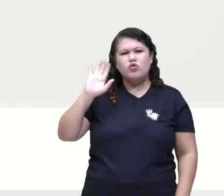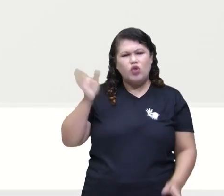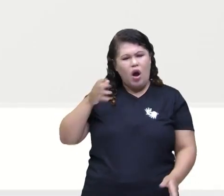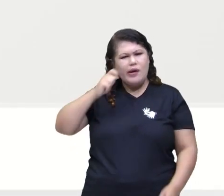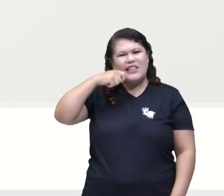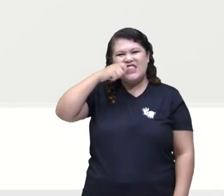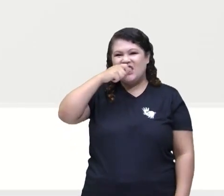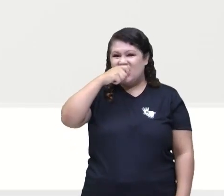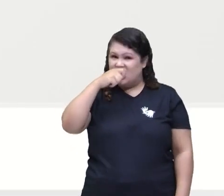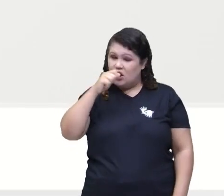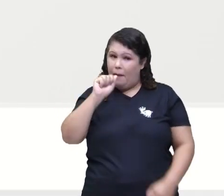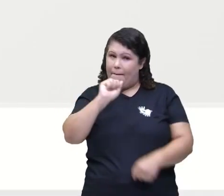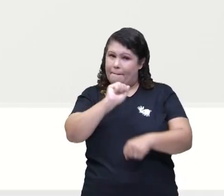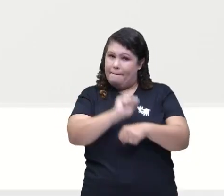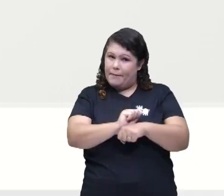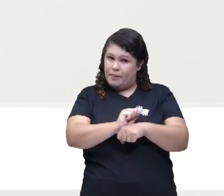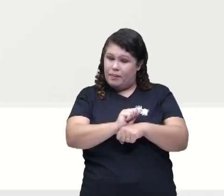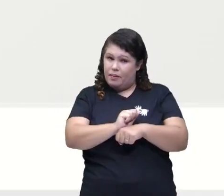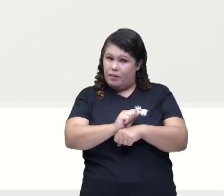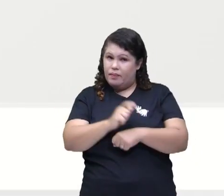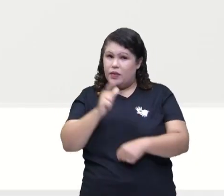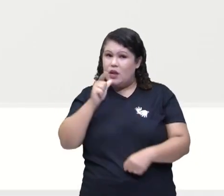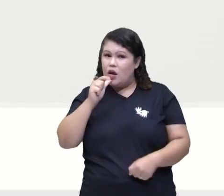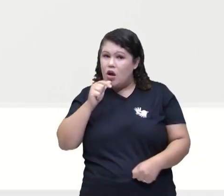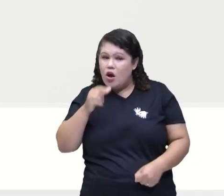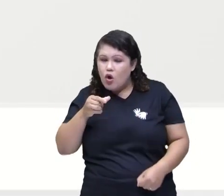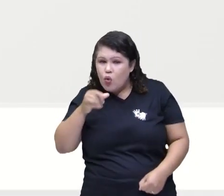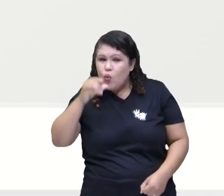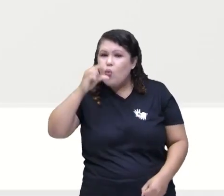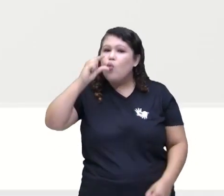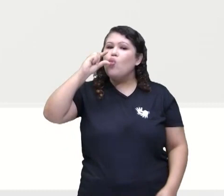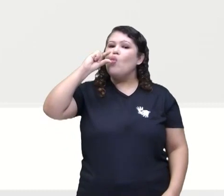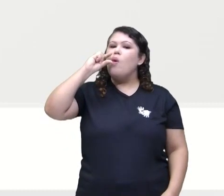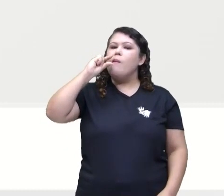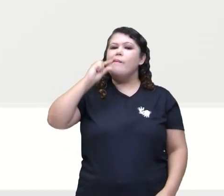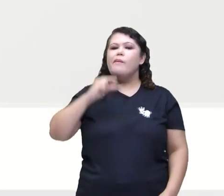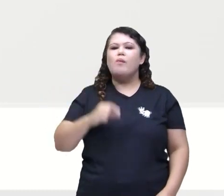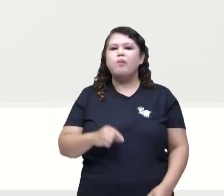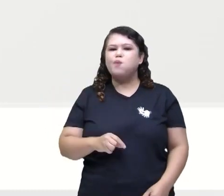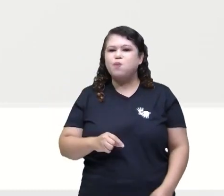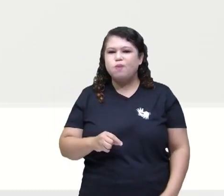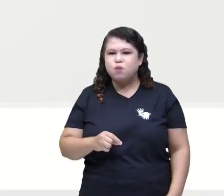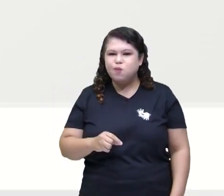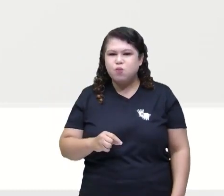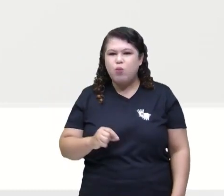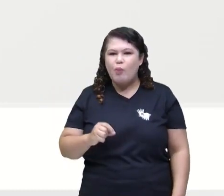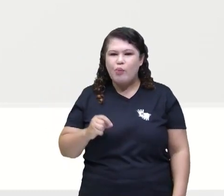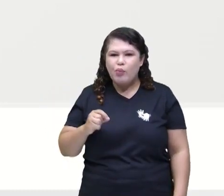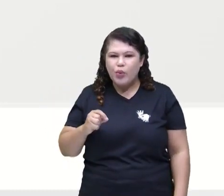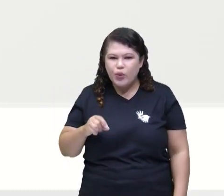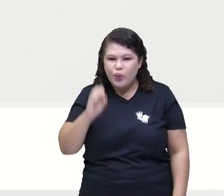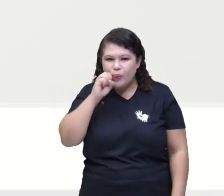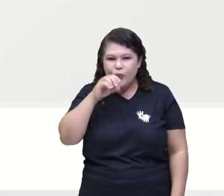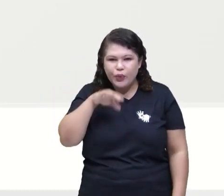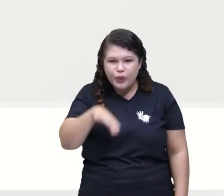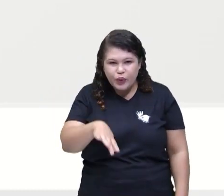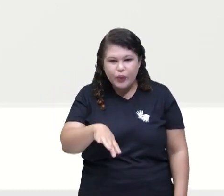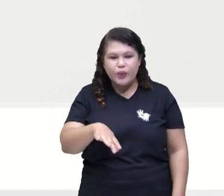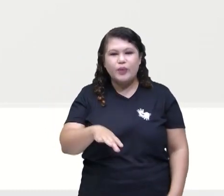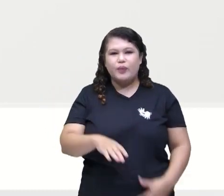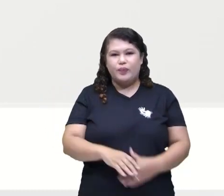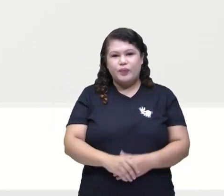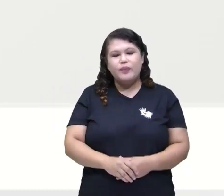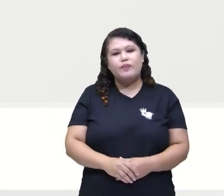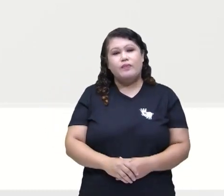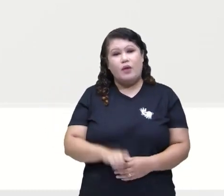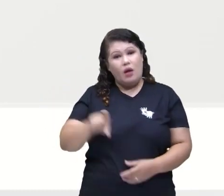nossos dentes e nós colocamos um líquido na nossa boca para depois jogá-lo na pia,